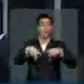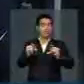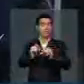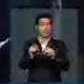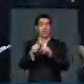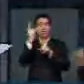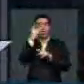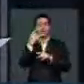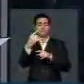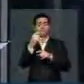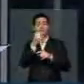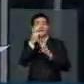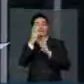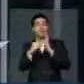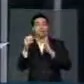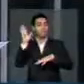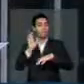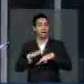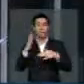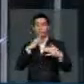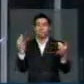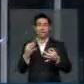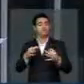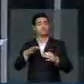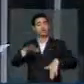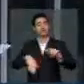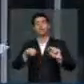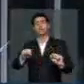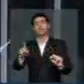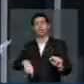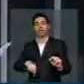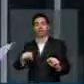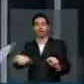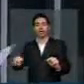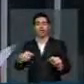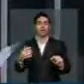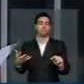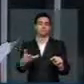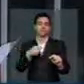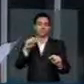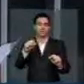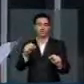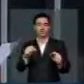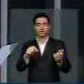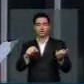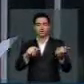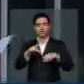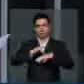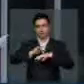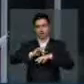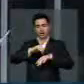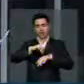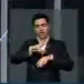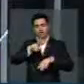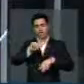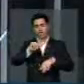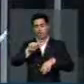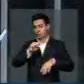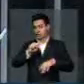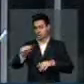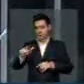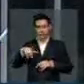o exemplo mais eloquente Talvez seja a bela valsa que se repete inúmeras